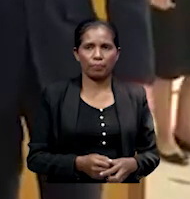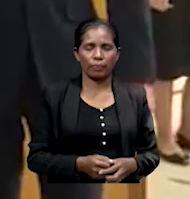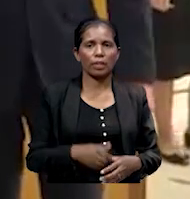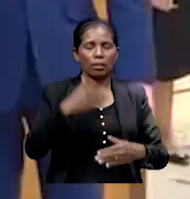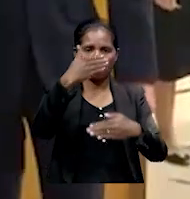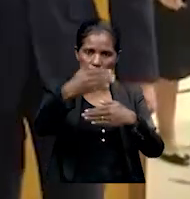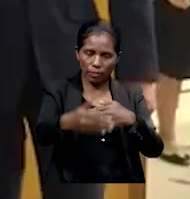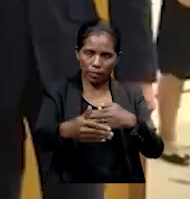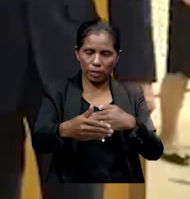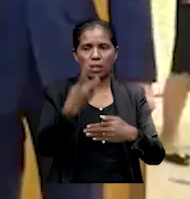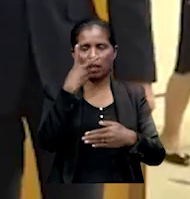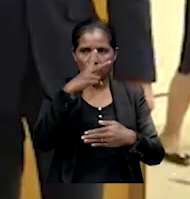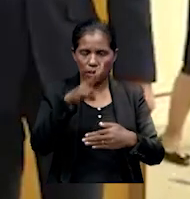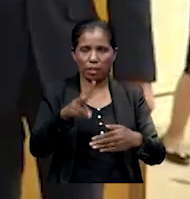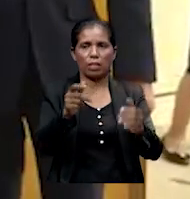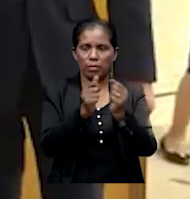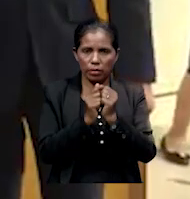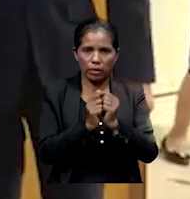Baúin, Seiharé,